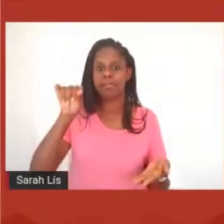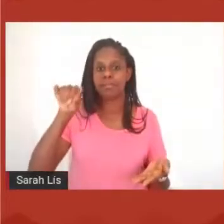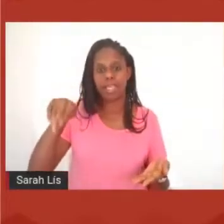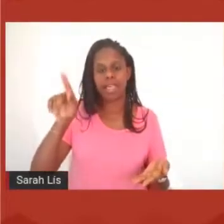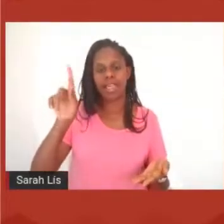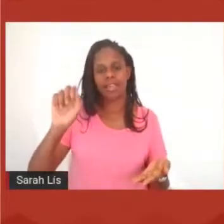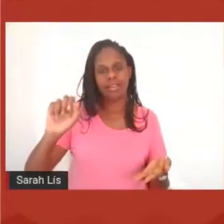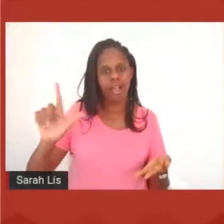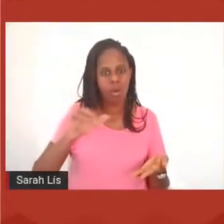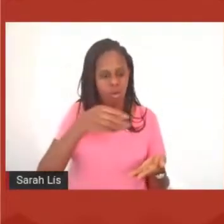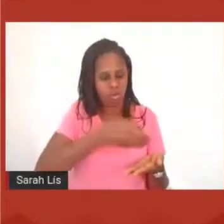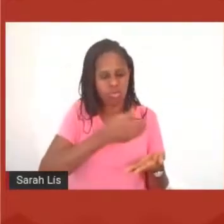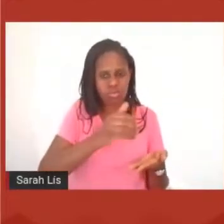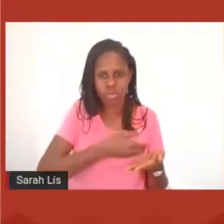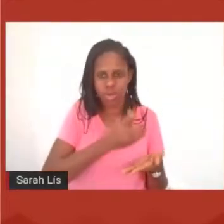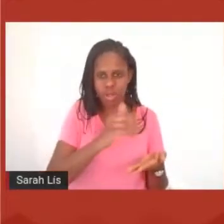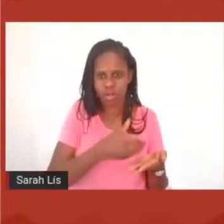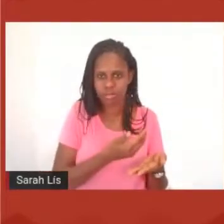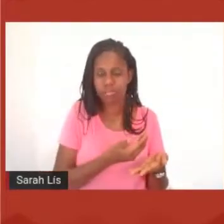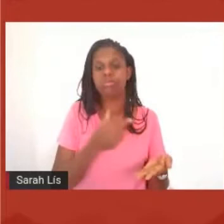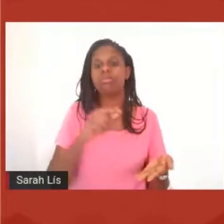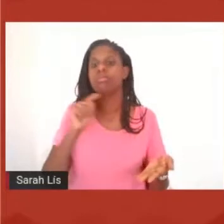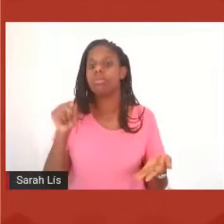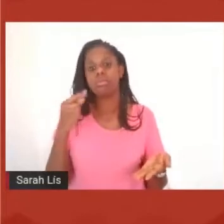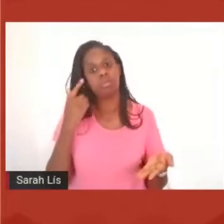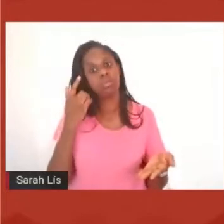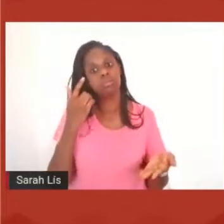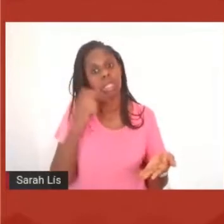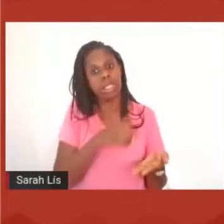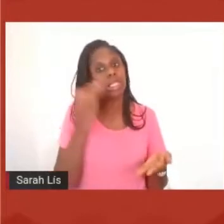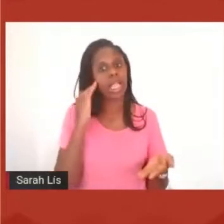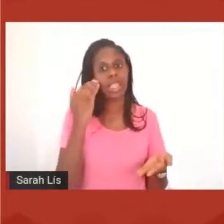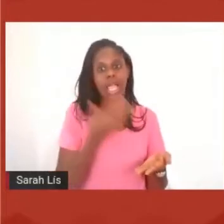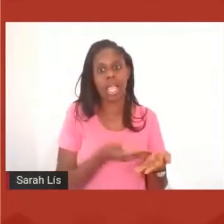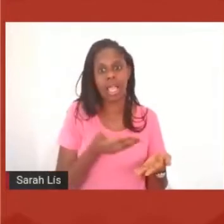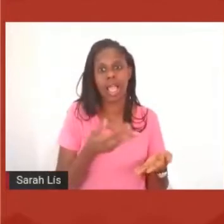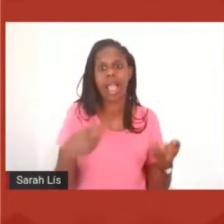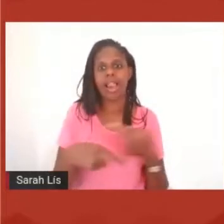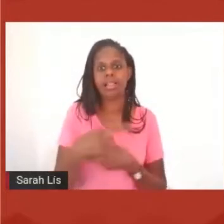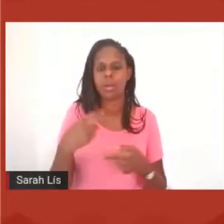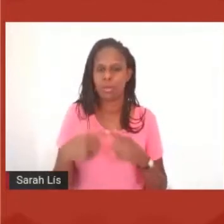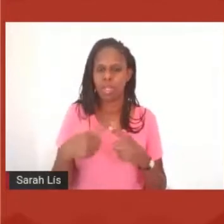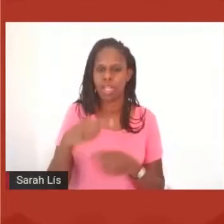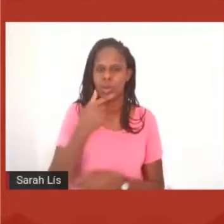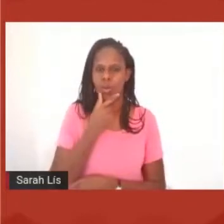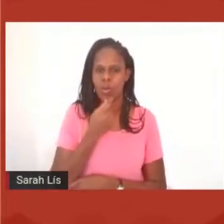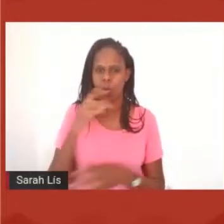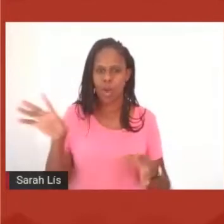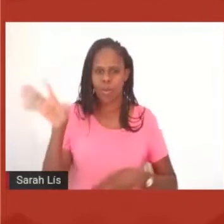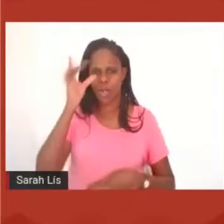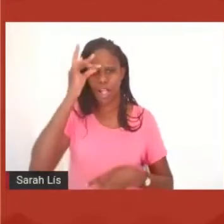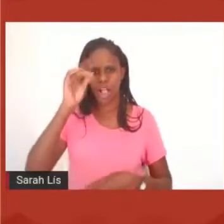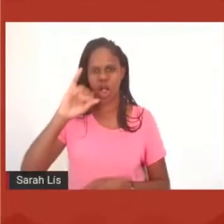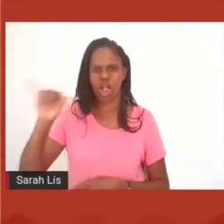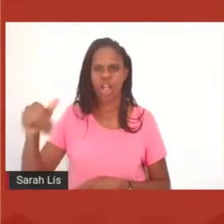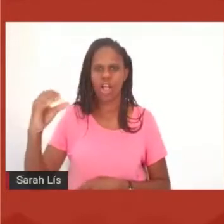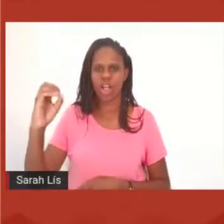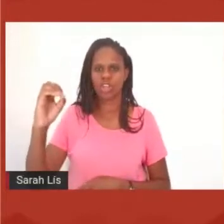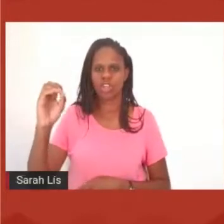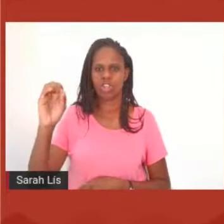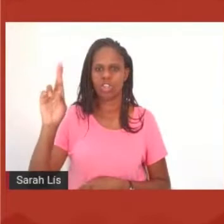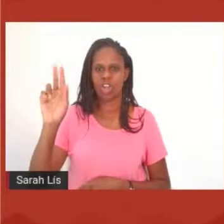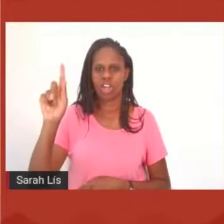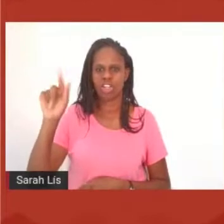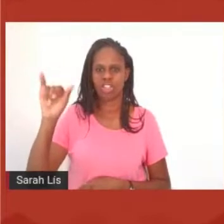fala, não sei se eu estou interpretando corretamente, mas ele fala, o Jorginho, que tinha uma questão sobre mingau